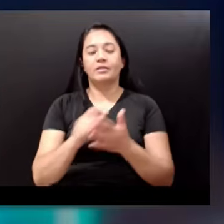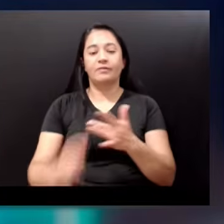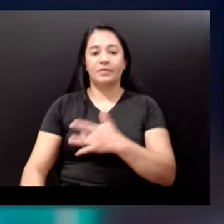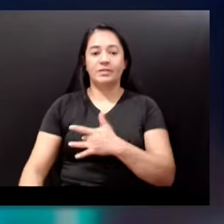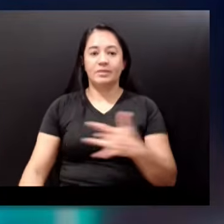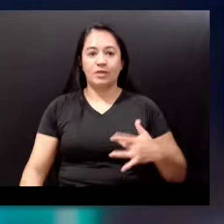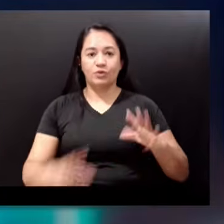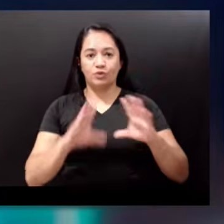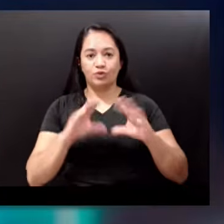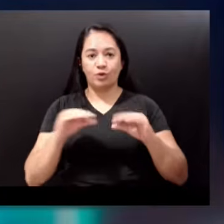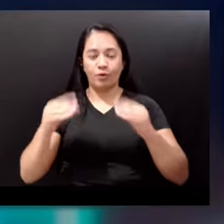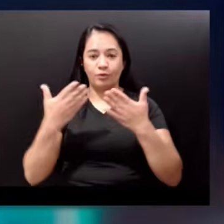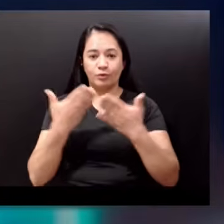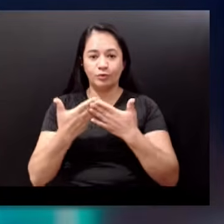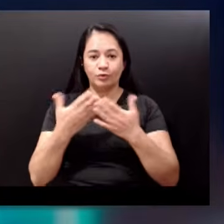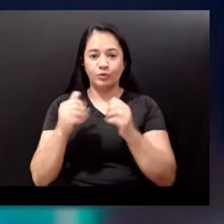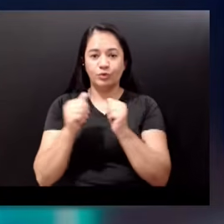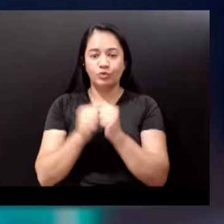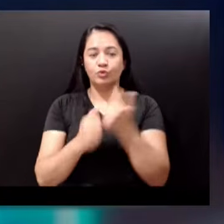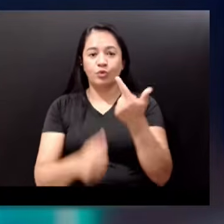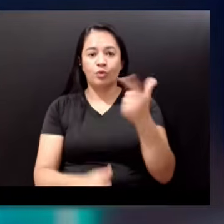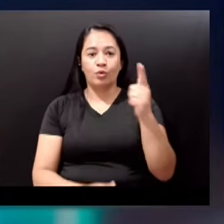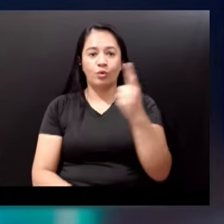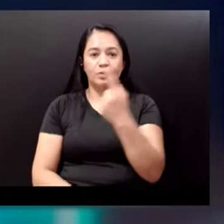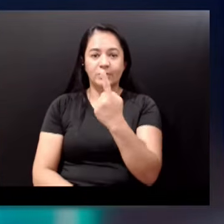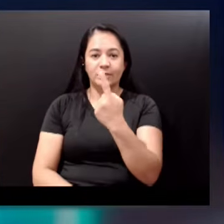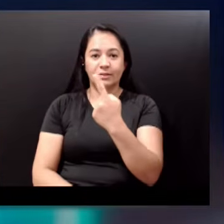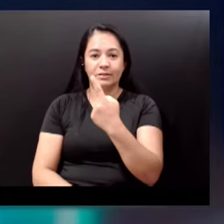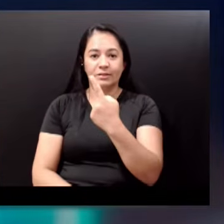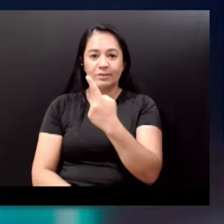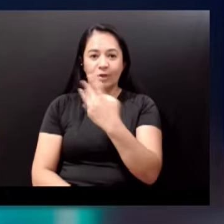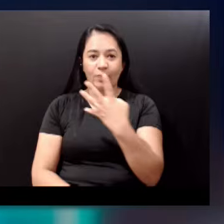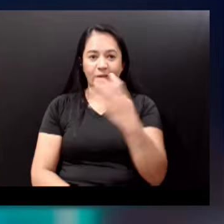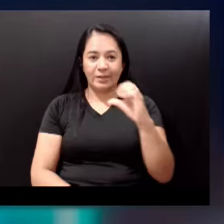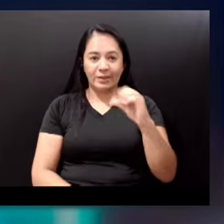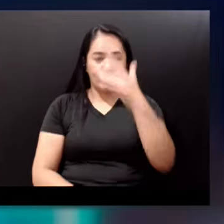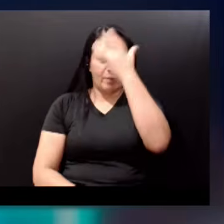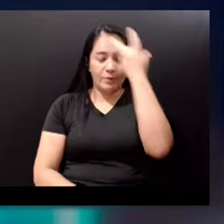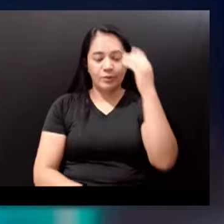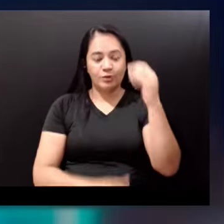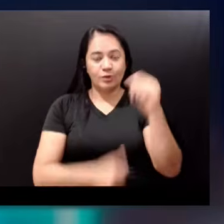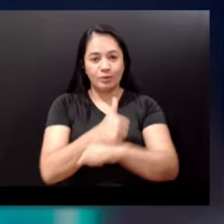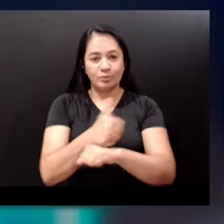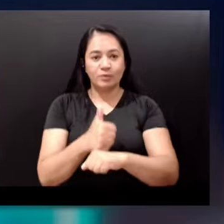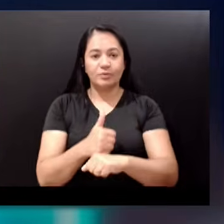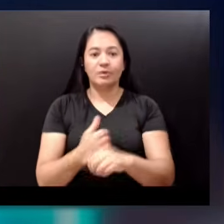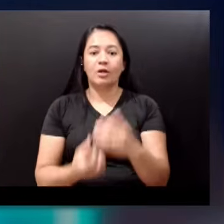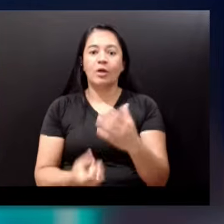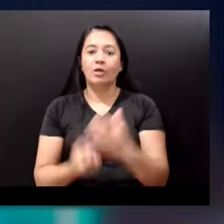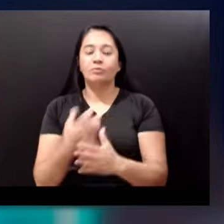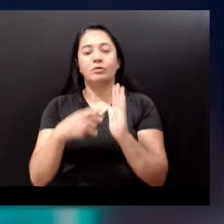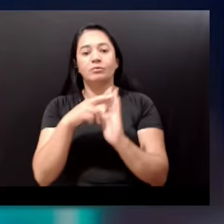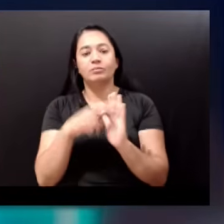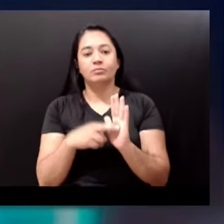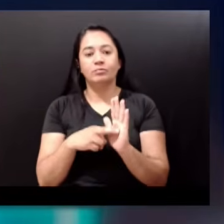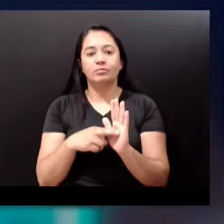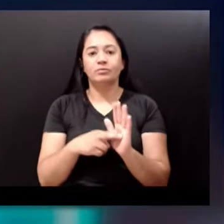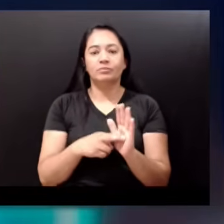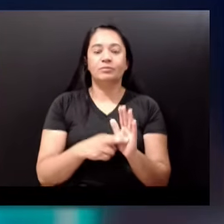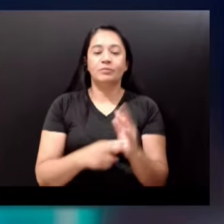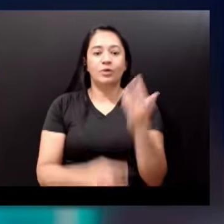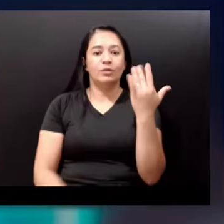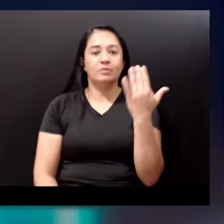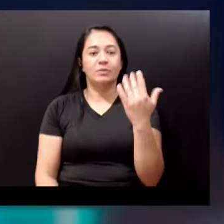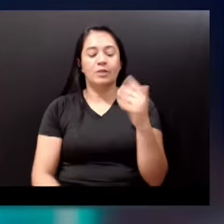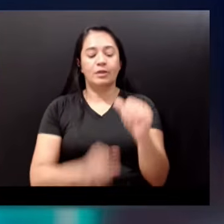com outros 149 especialistas, que visam produzir um relatório, o CIMACLIM, sobre mudanças climáticas